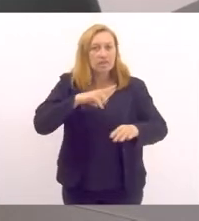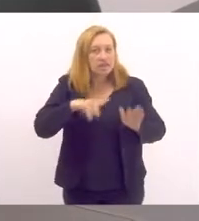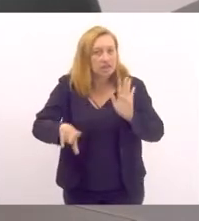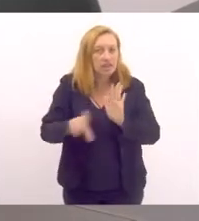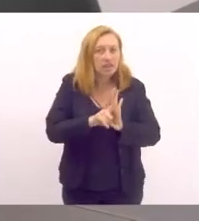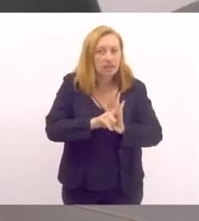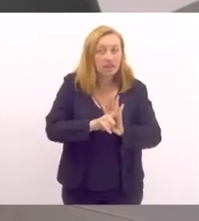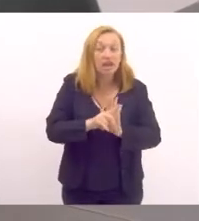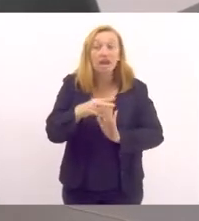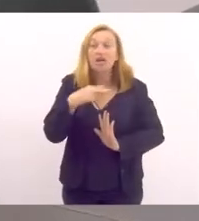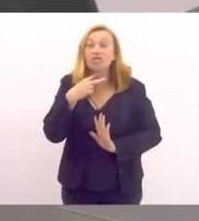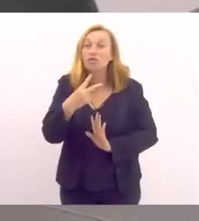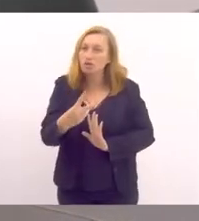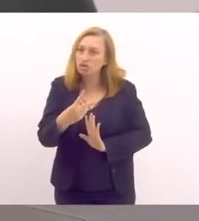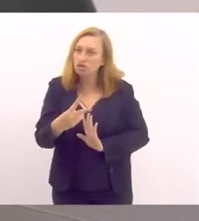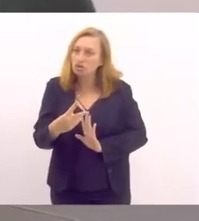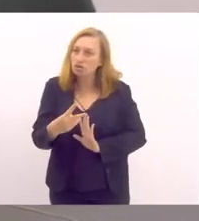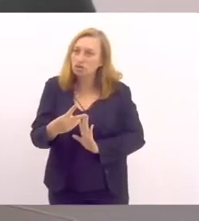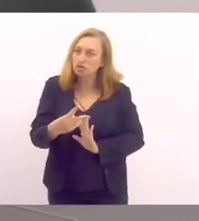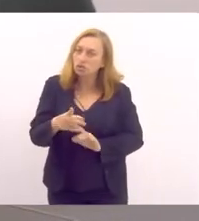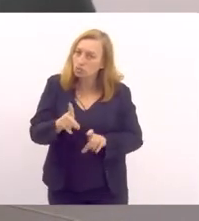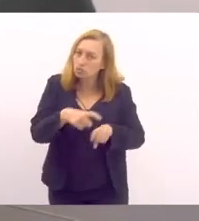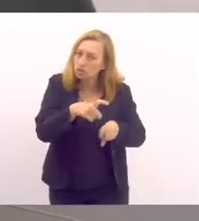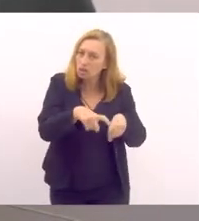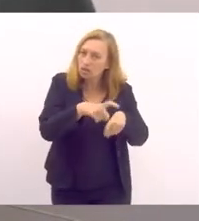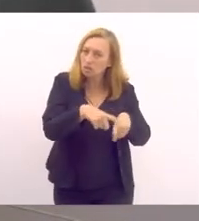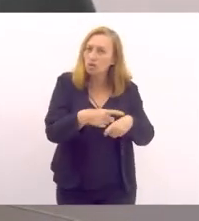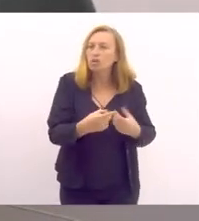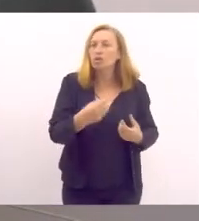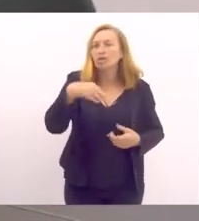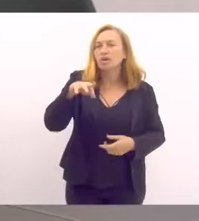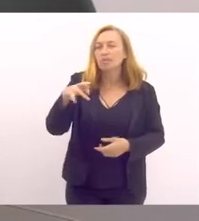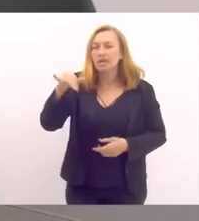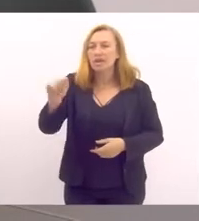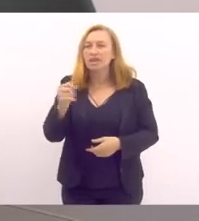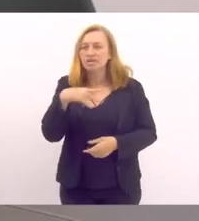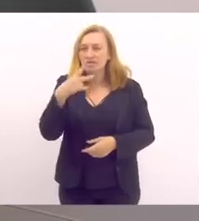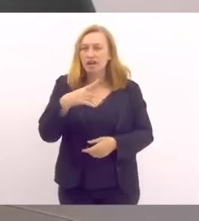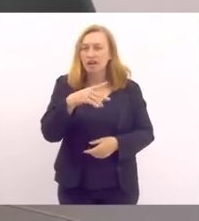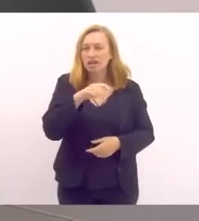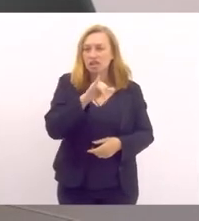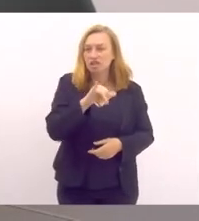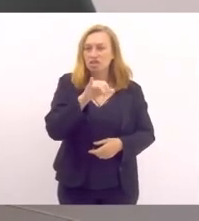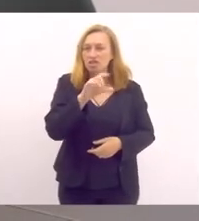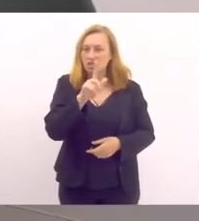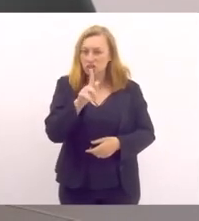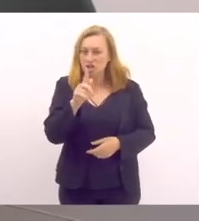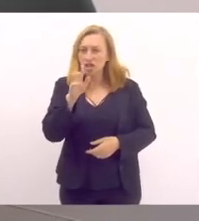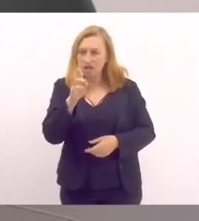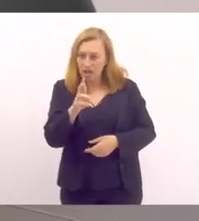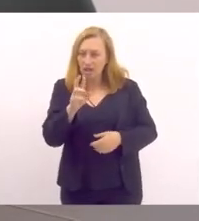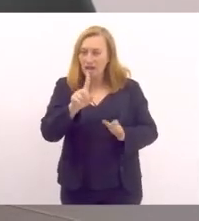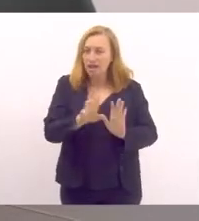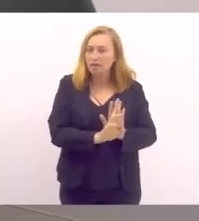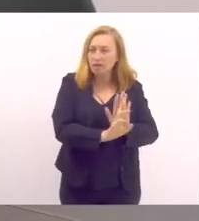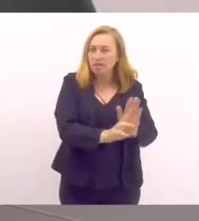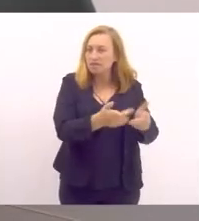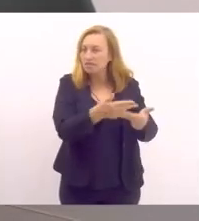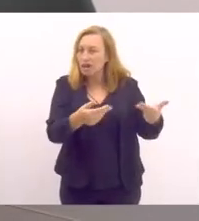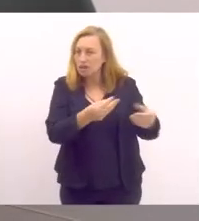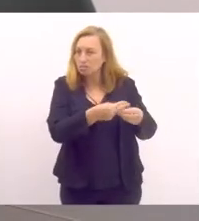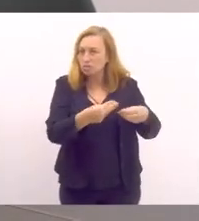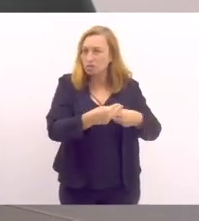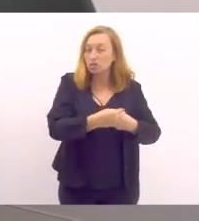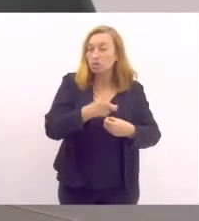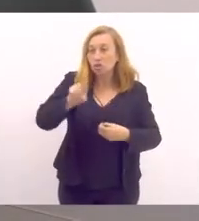é a voz desse interior. Quando a Miriam fala ali da IGR, ela representa lá uma dezena de municípios, o Marco Navega representa